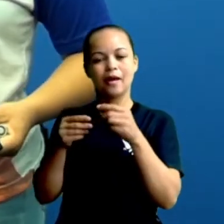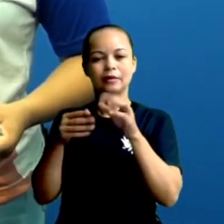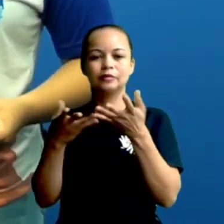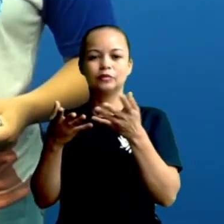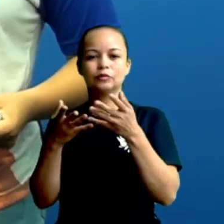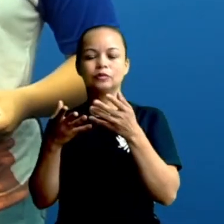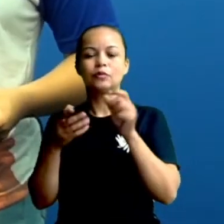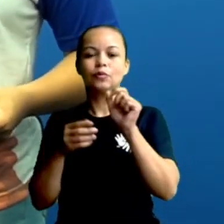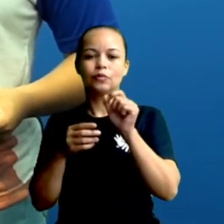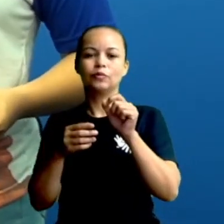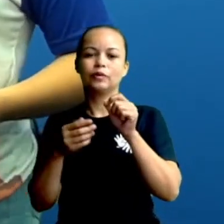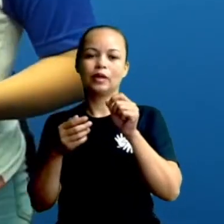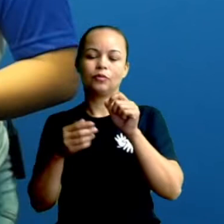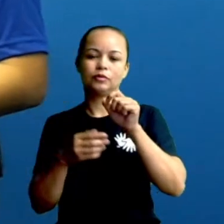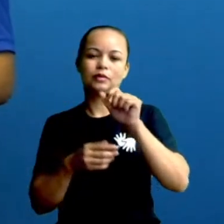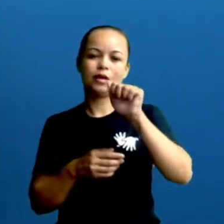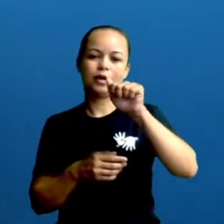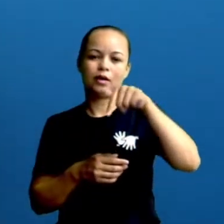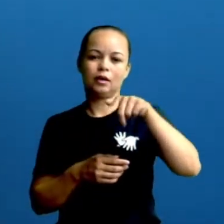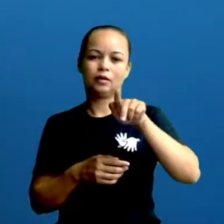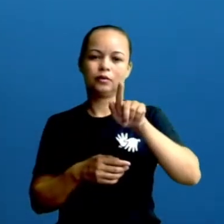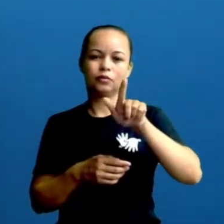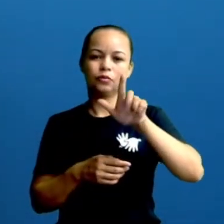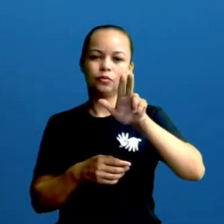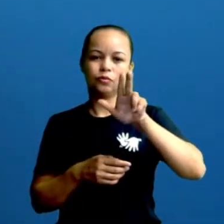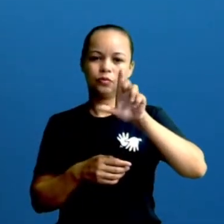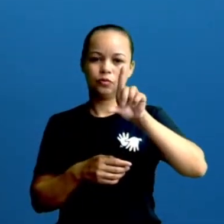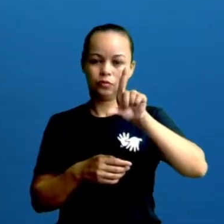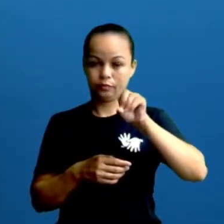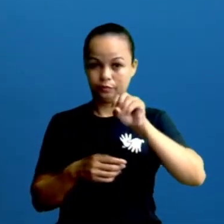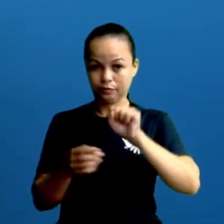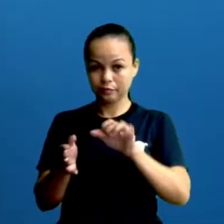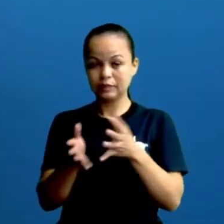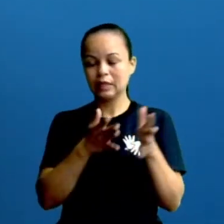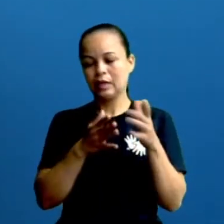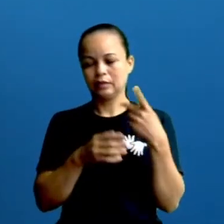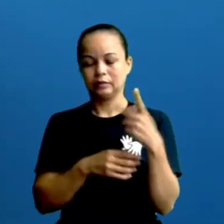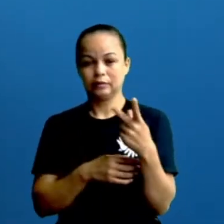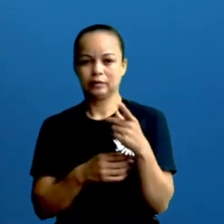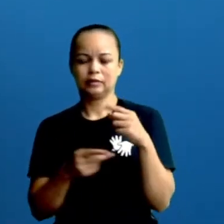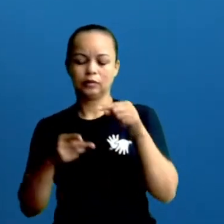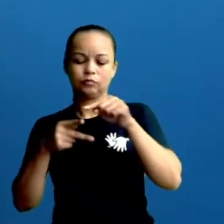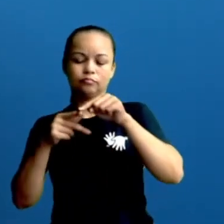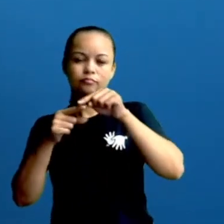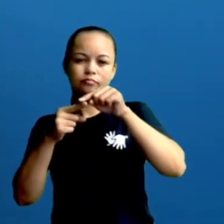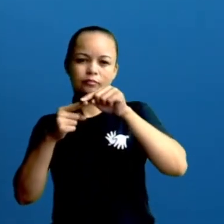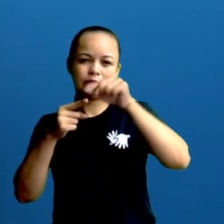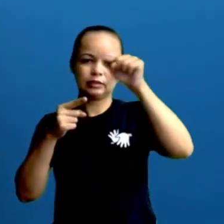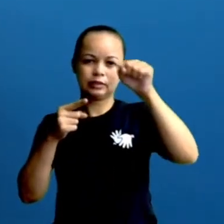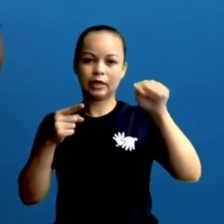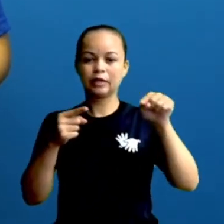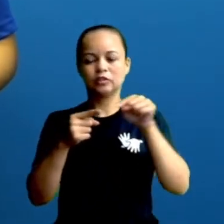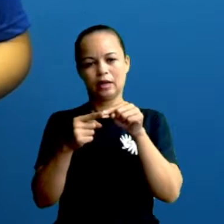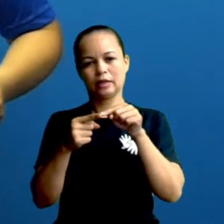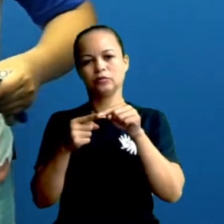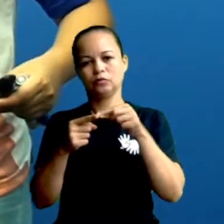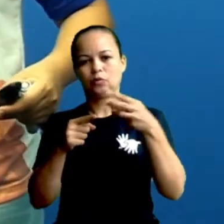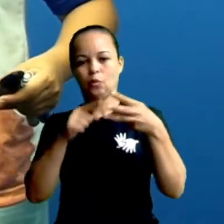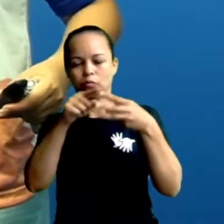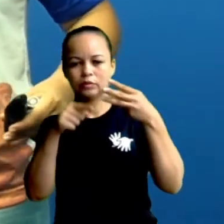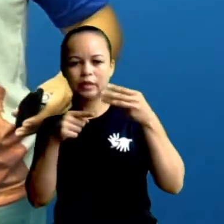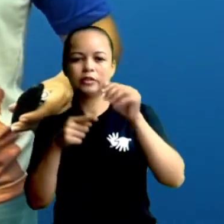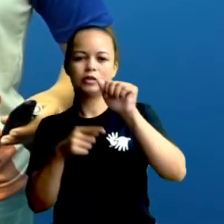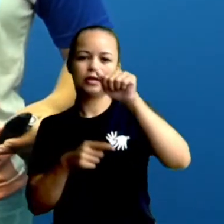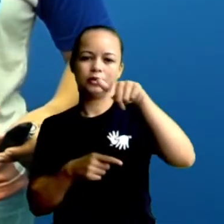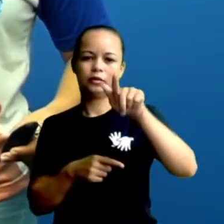são os ângulos, tá certo? Então, se eu tenho uma figura com 3 lados, eu tenho uma figura com 3 ângulos. Se